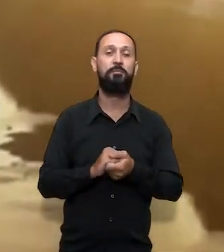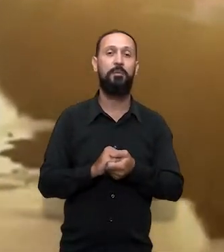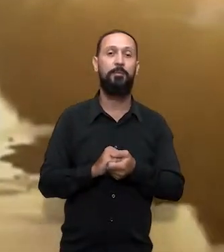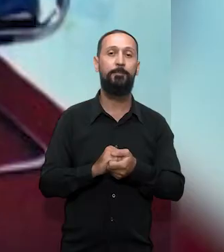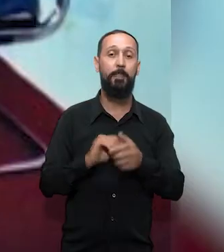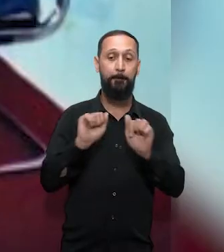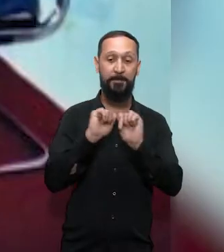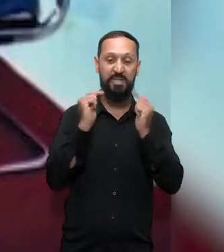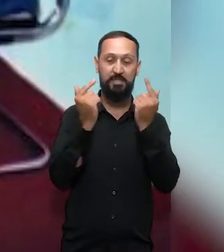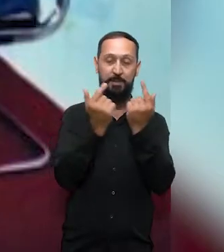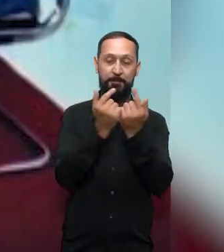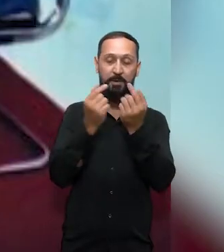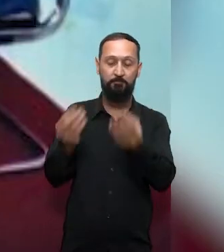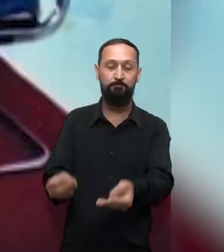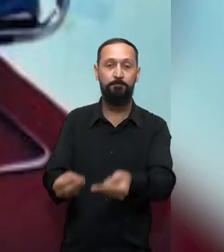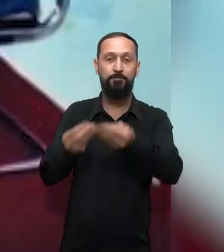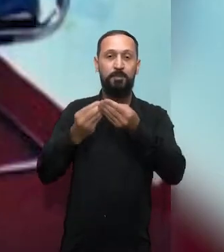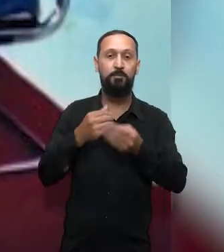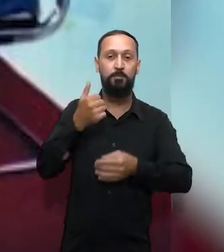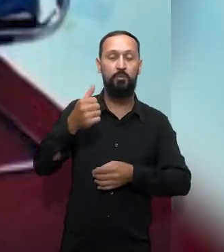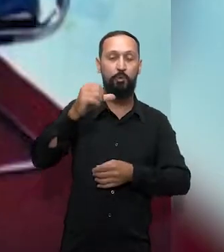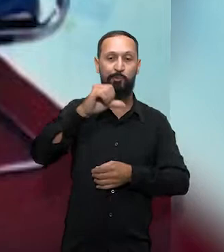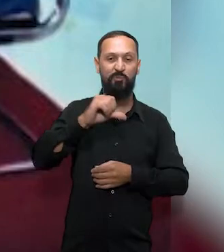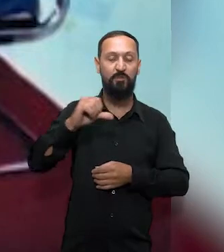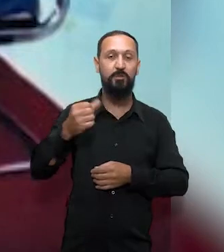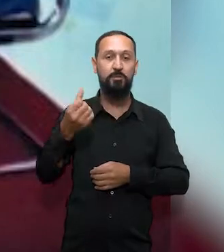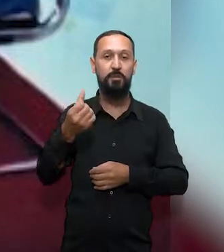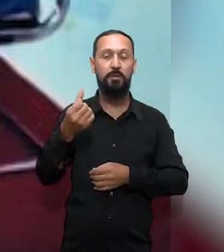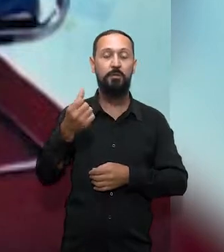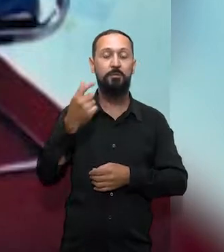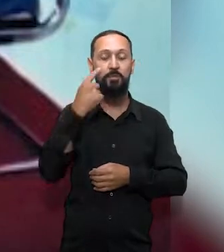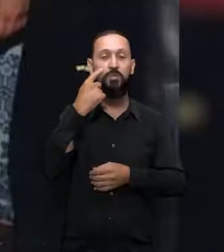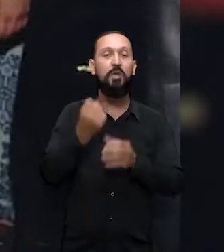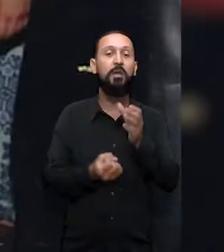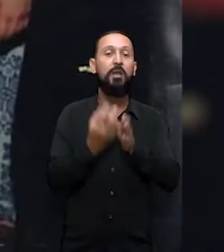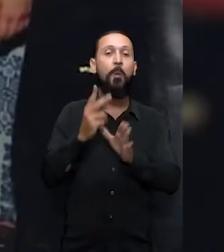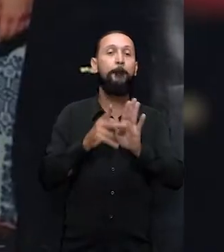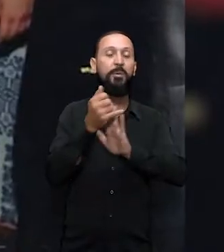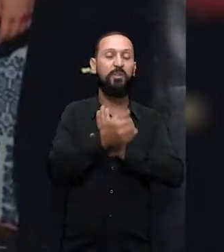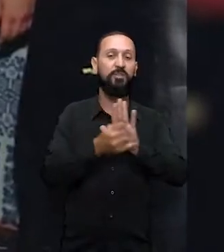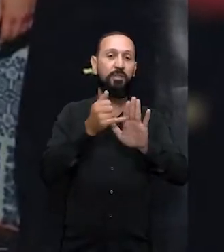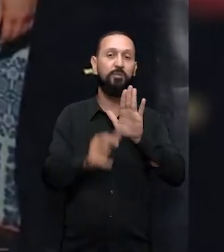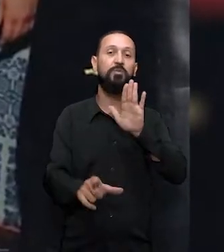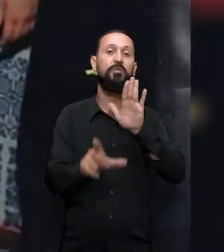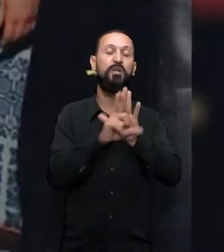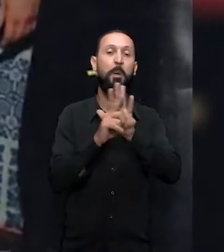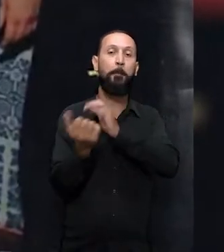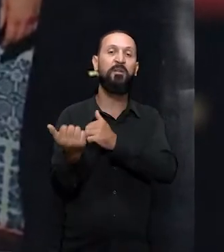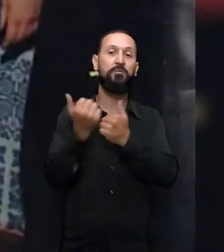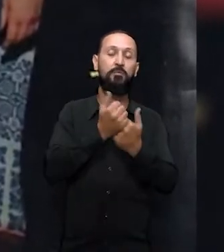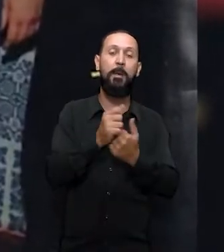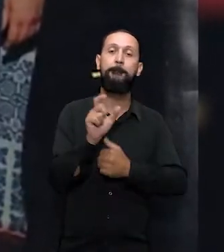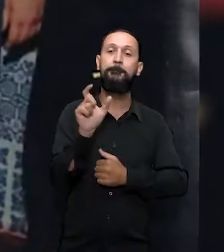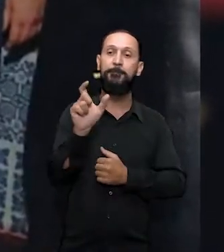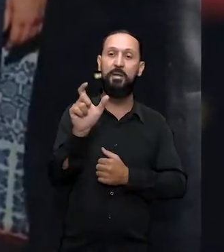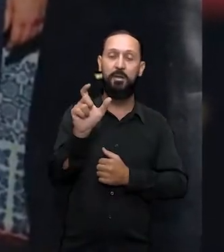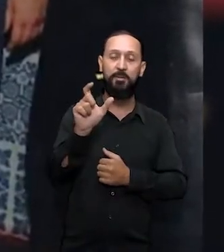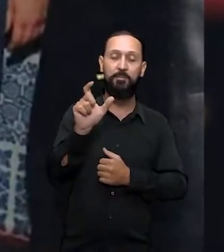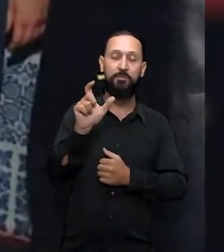Encaminhou à Assembleia Legislativa, em 1996, pedido de elaboração de projeto de lei para substituir o